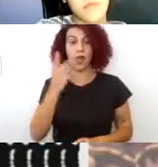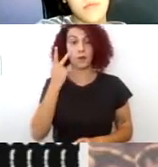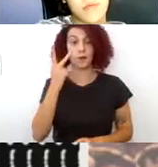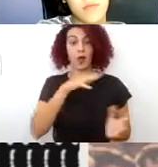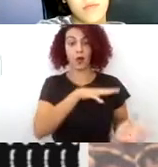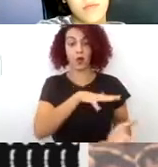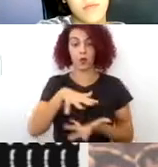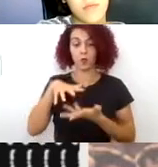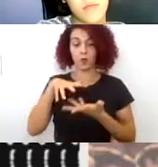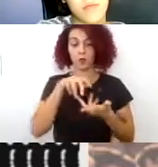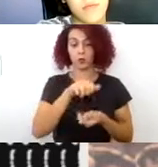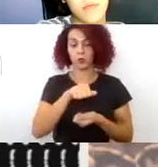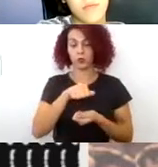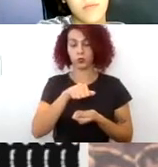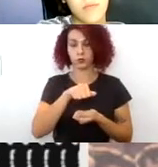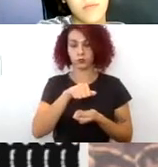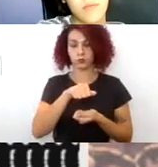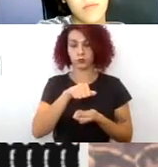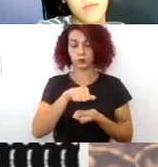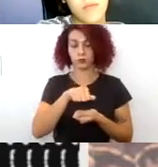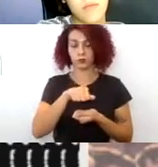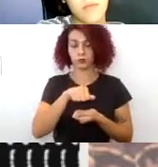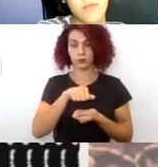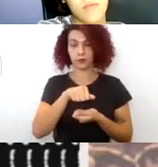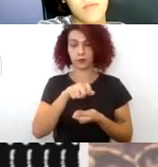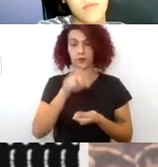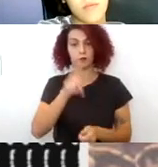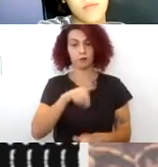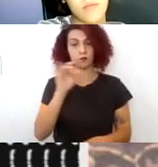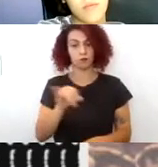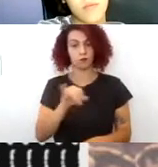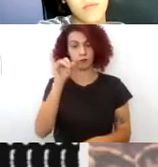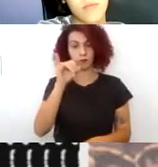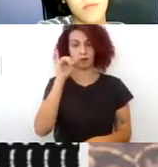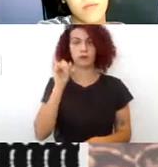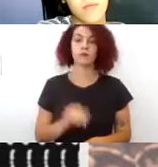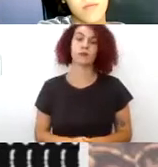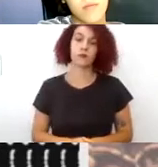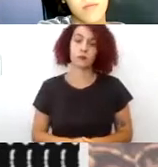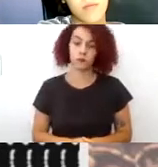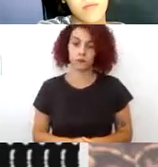para o mundo tá isso é muito importante também é